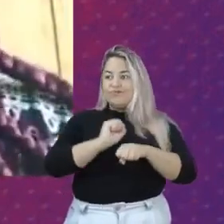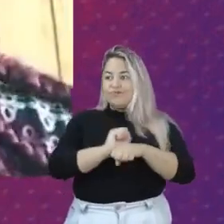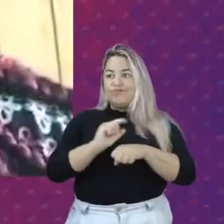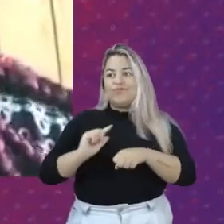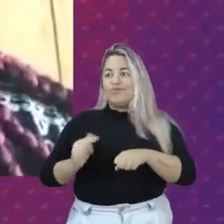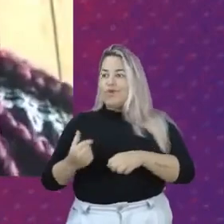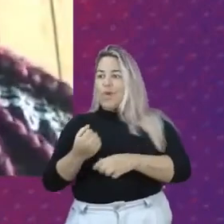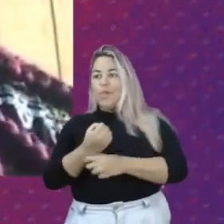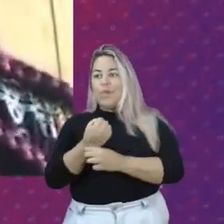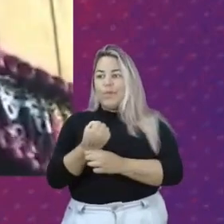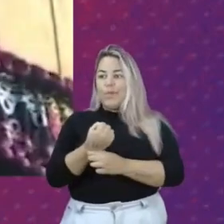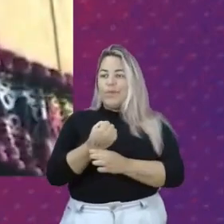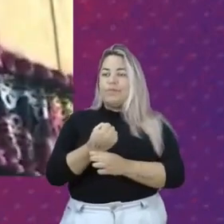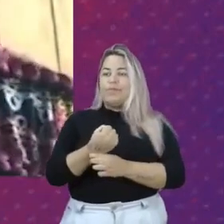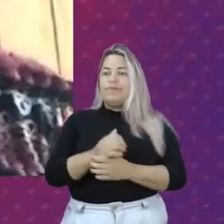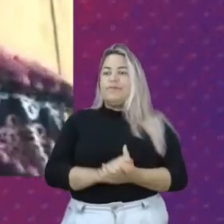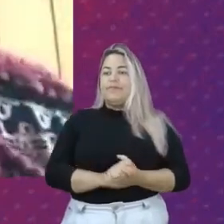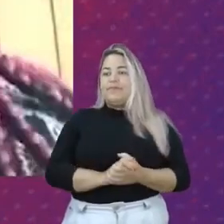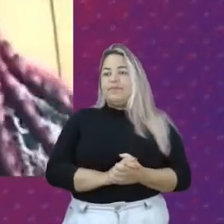né, de